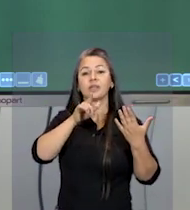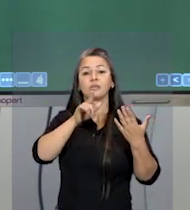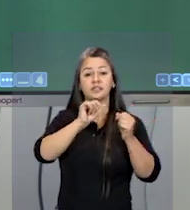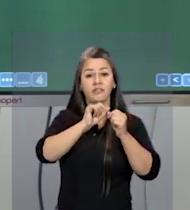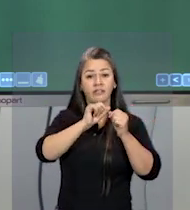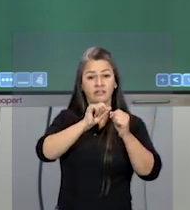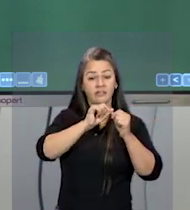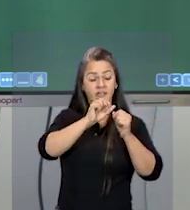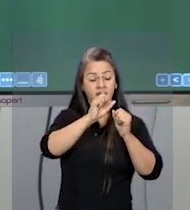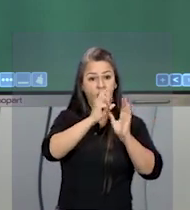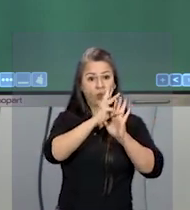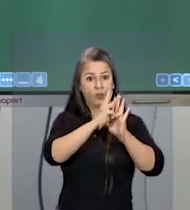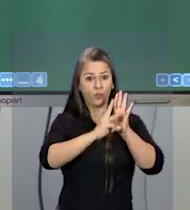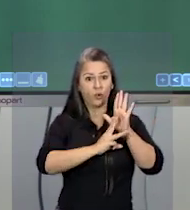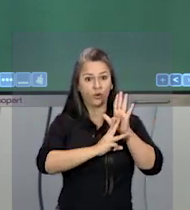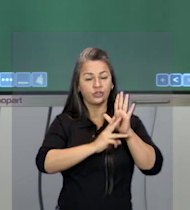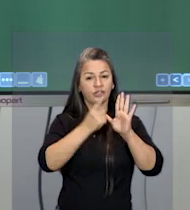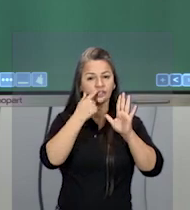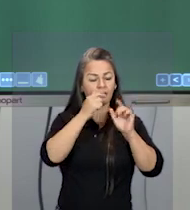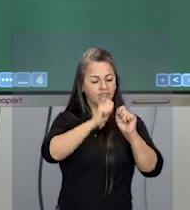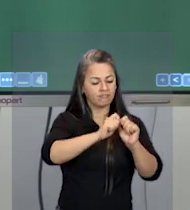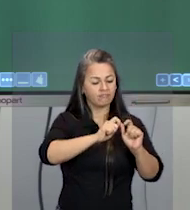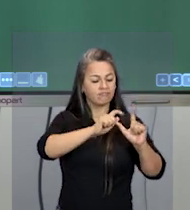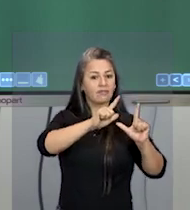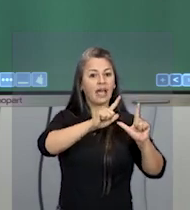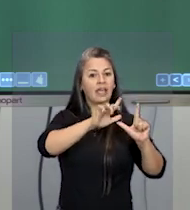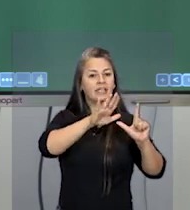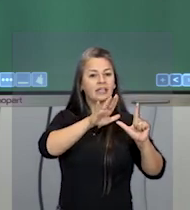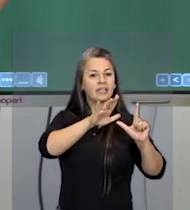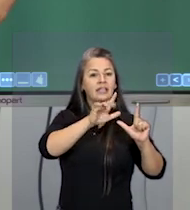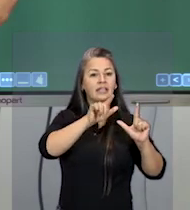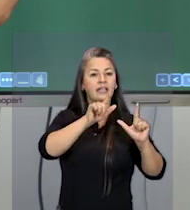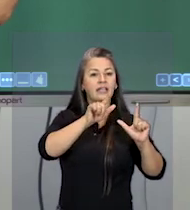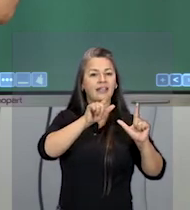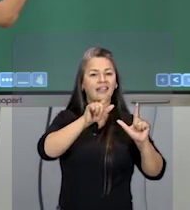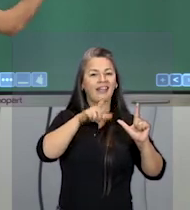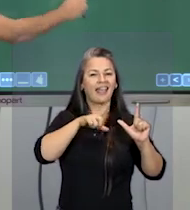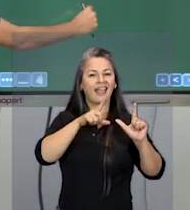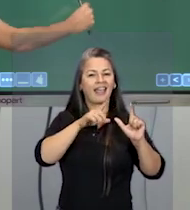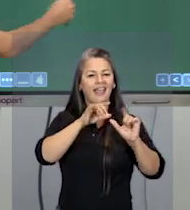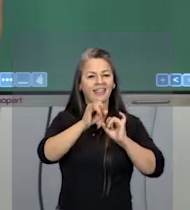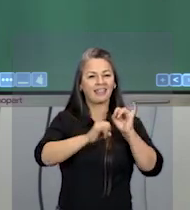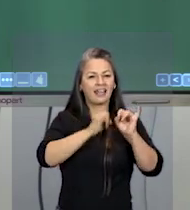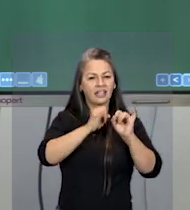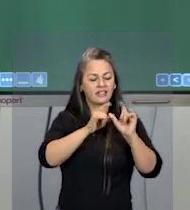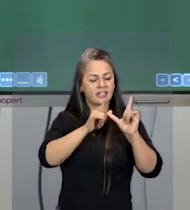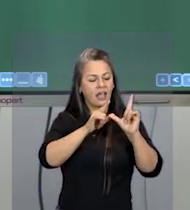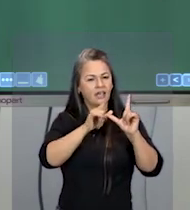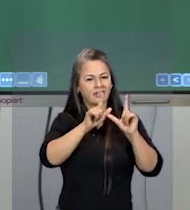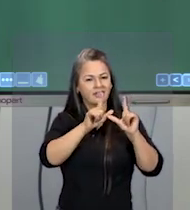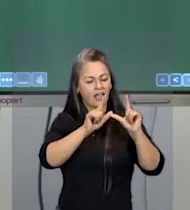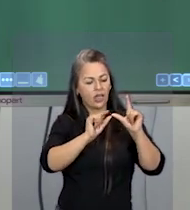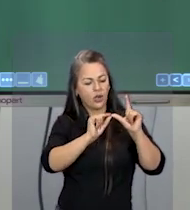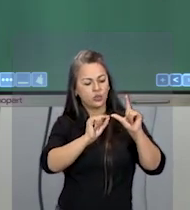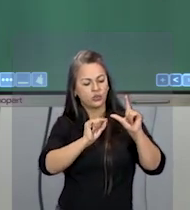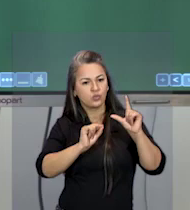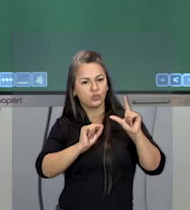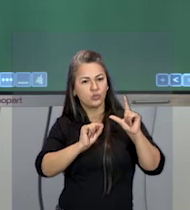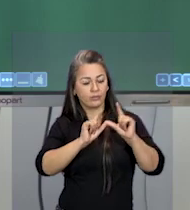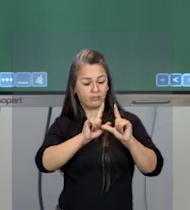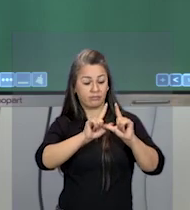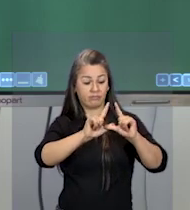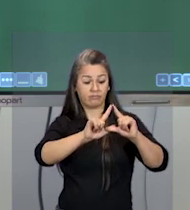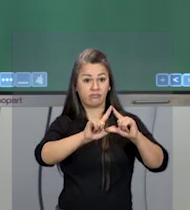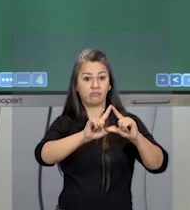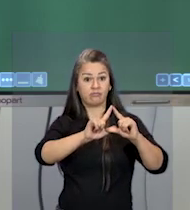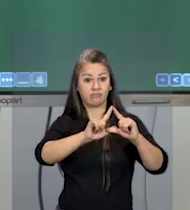no Word, lá você pega e faz aquela ampliação, pega na pontinha do desenho assim, ó, na diagonal e puxa. Então ele faz uma ampliação. Por exemplo, você